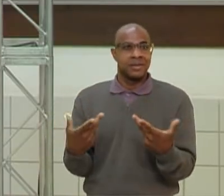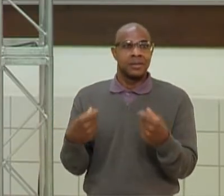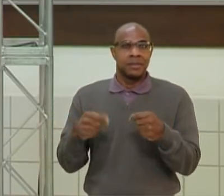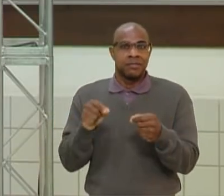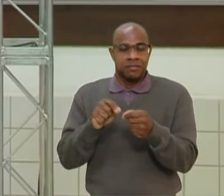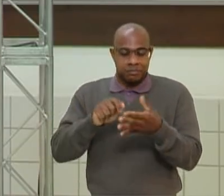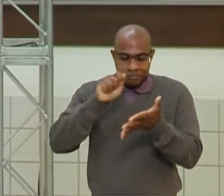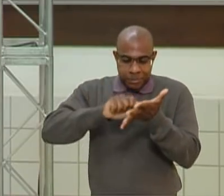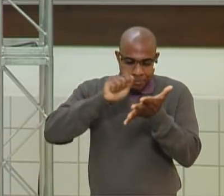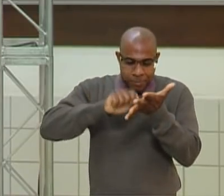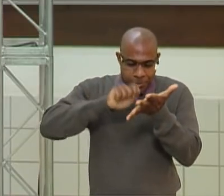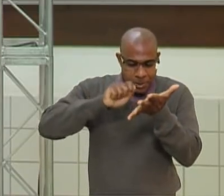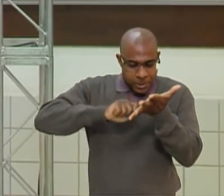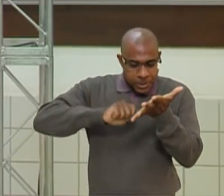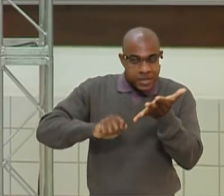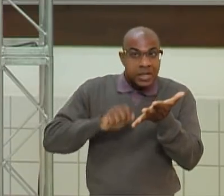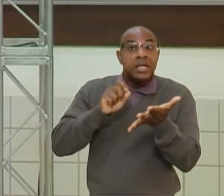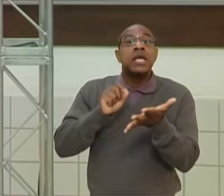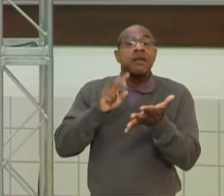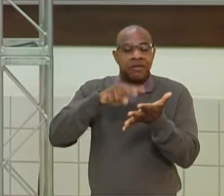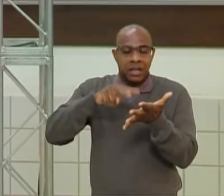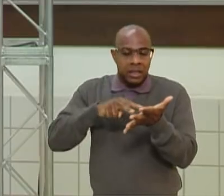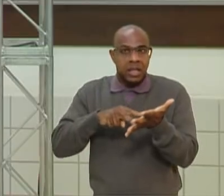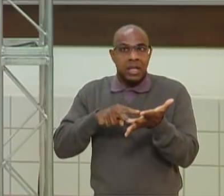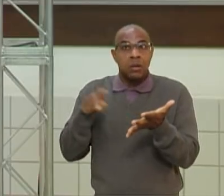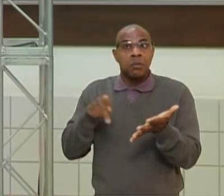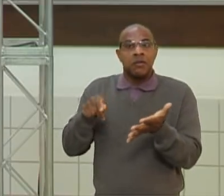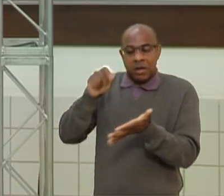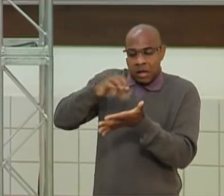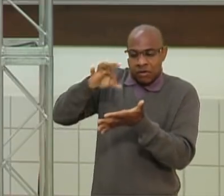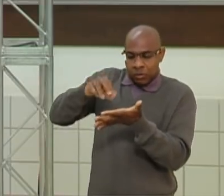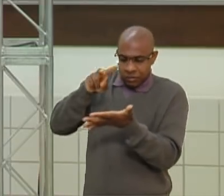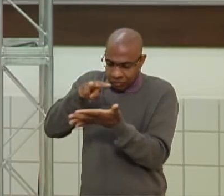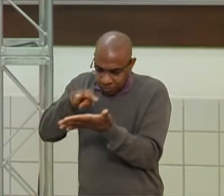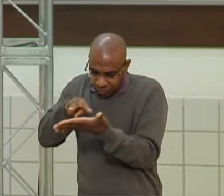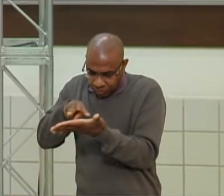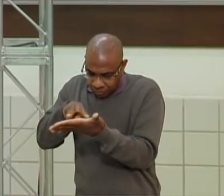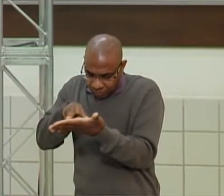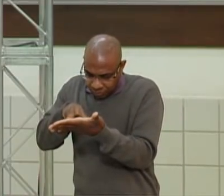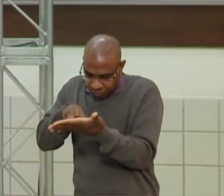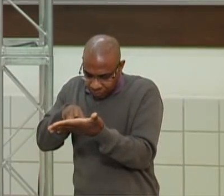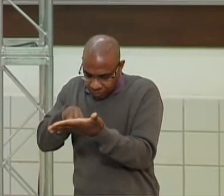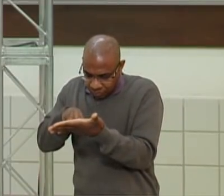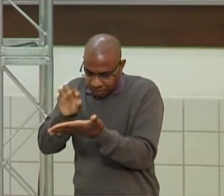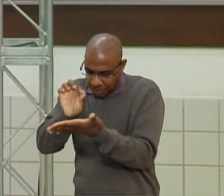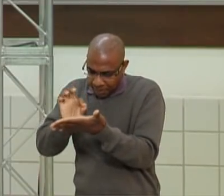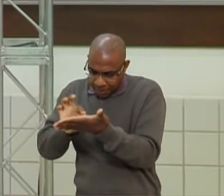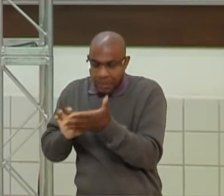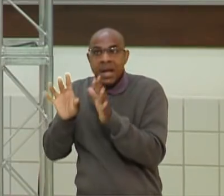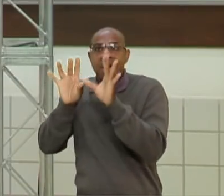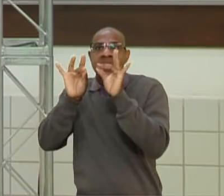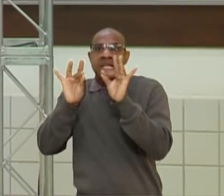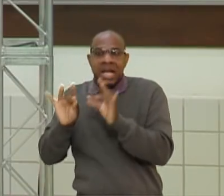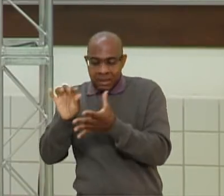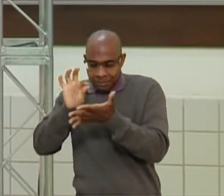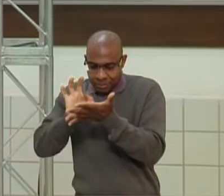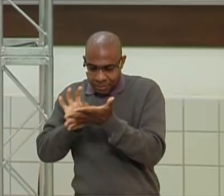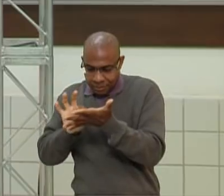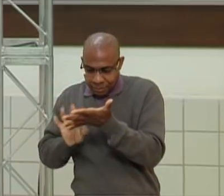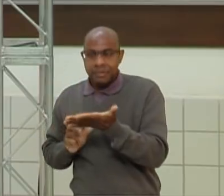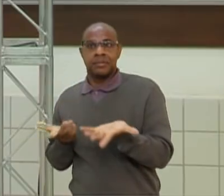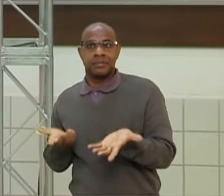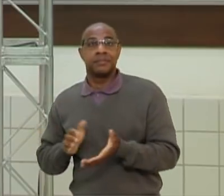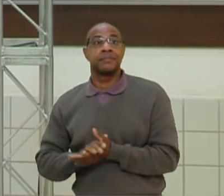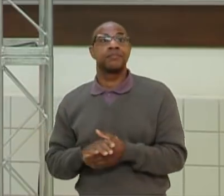ela discursiva, quem vai ler muito, muito mais carinho se você sempre fizer as maiores